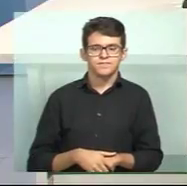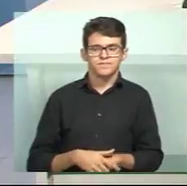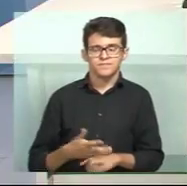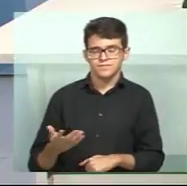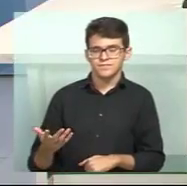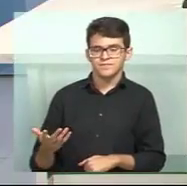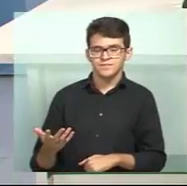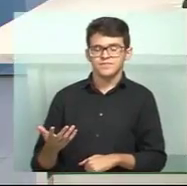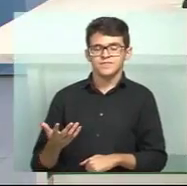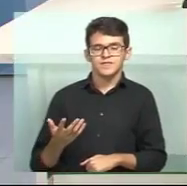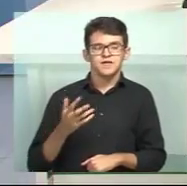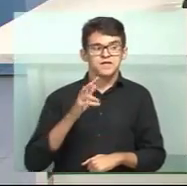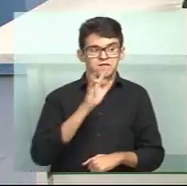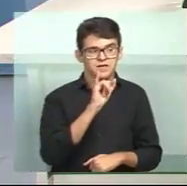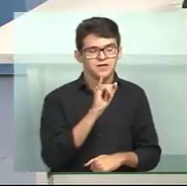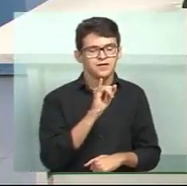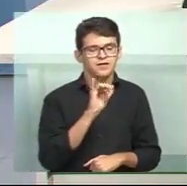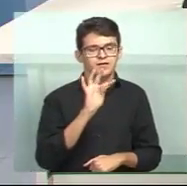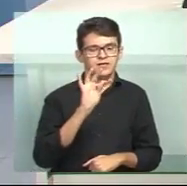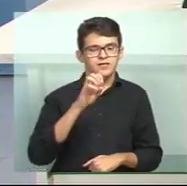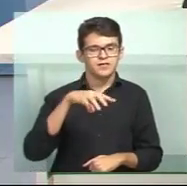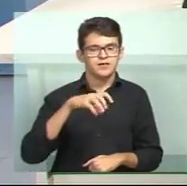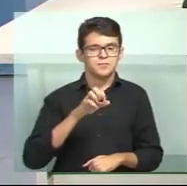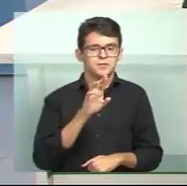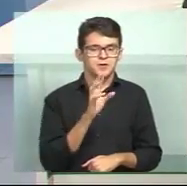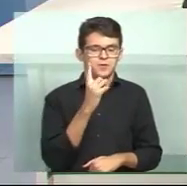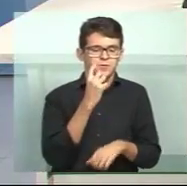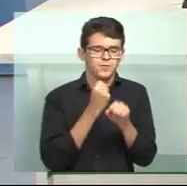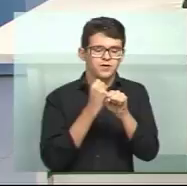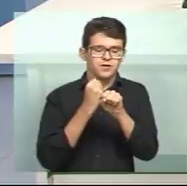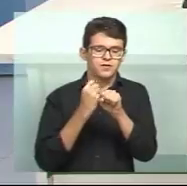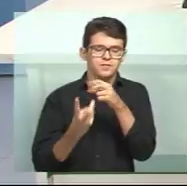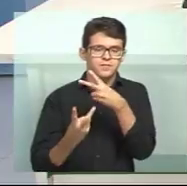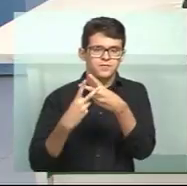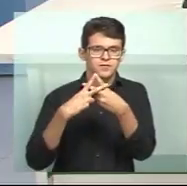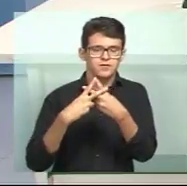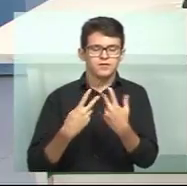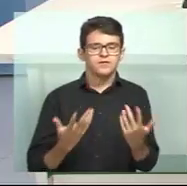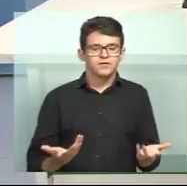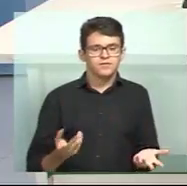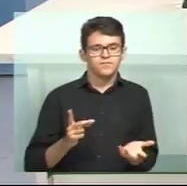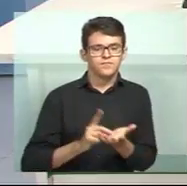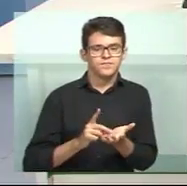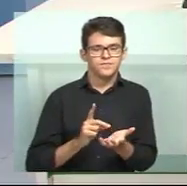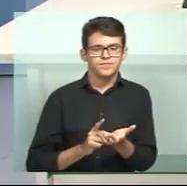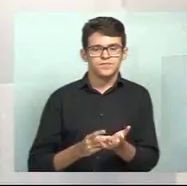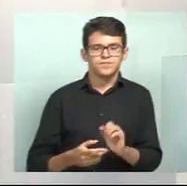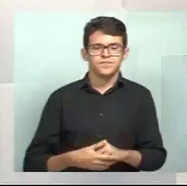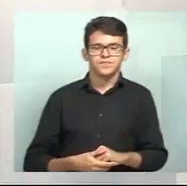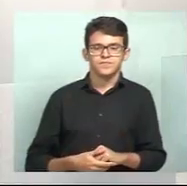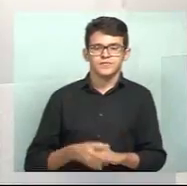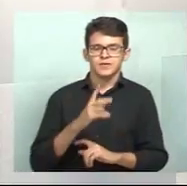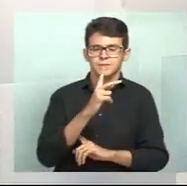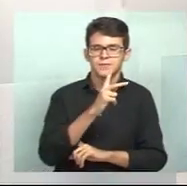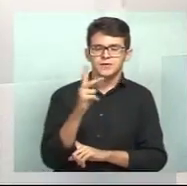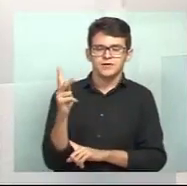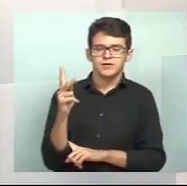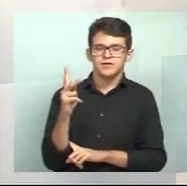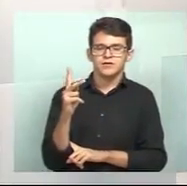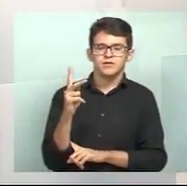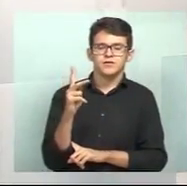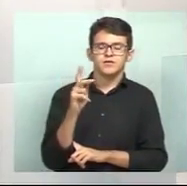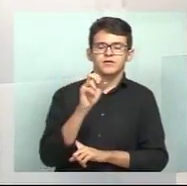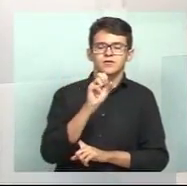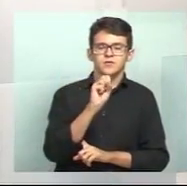de Natal. Então ele irá passar 1 ano preso até o final do ano. Né? Uma coisa é certa, a presidenta Carmen Lúcia, do Supremo